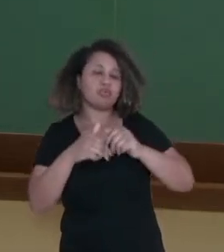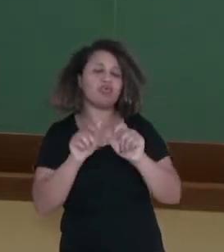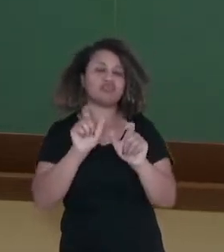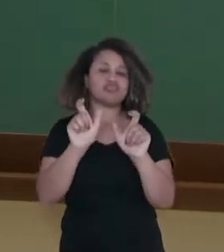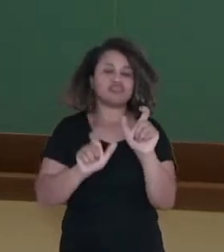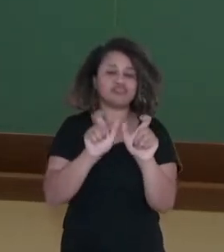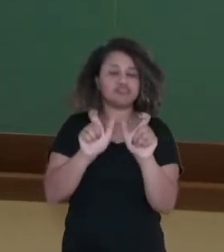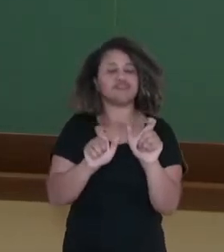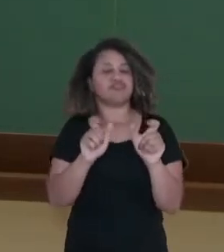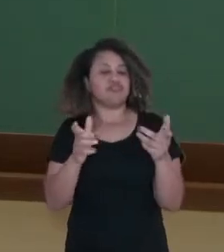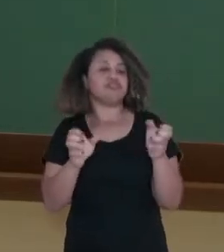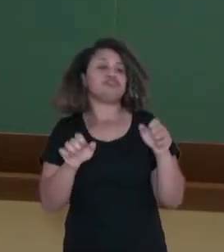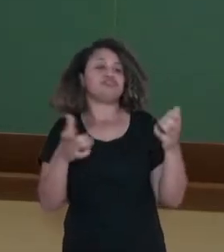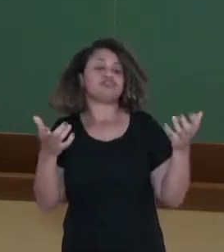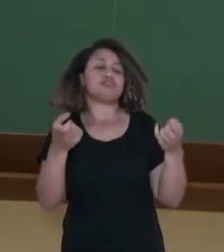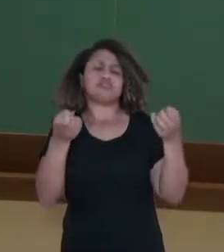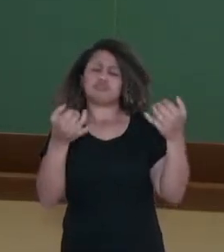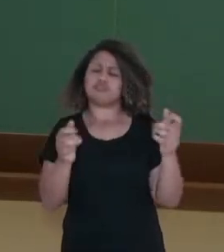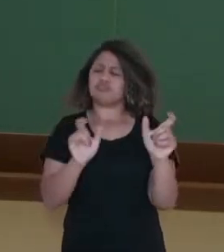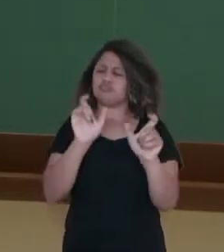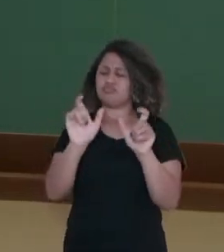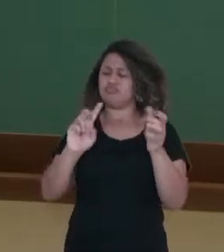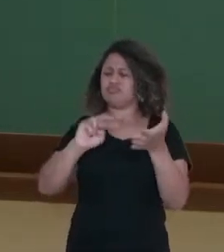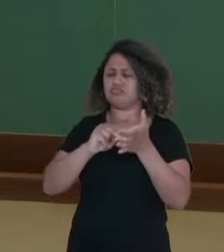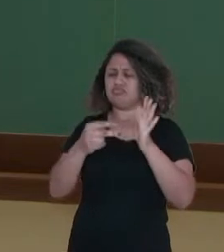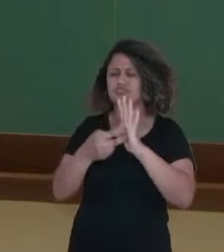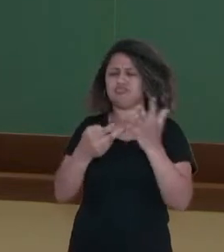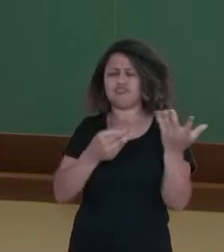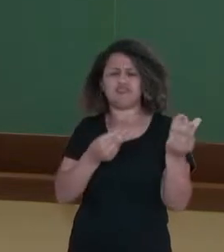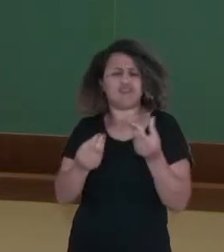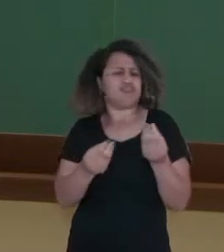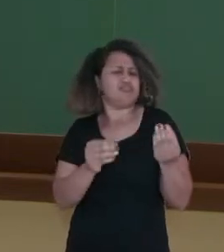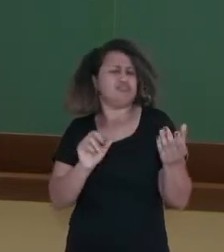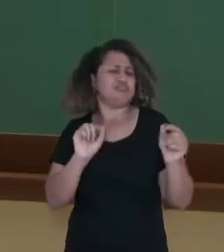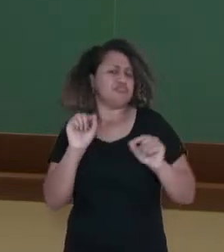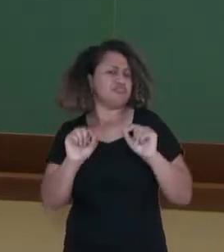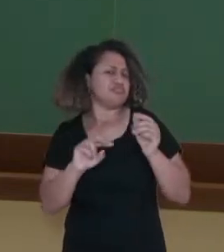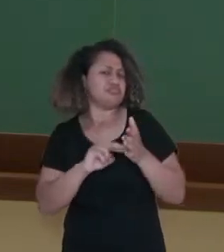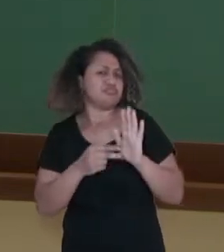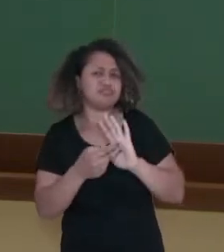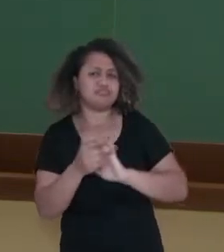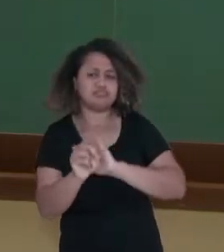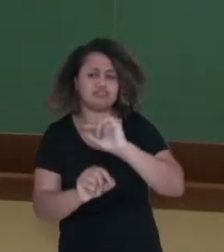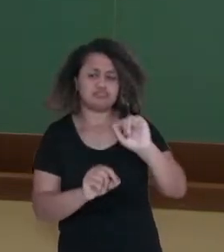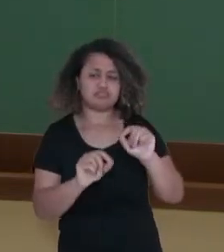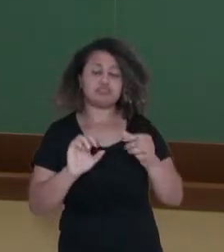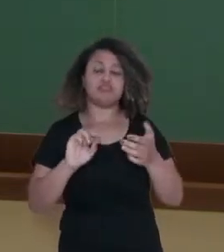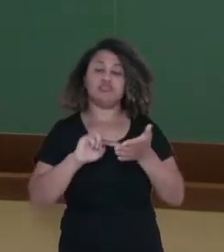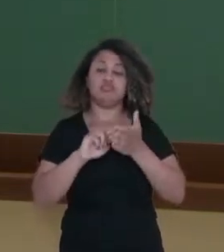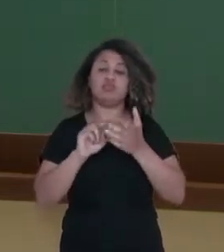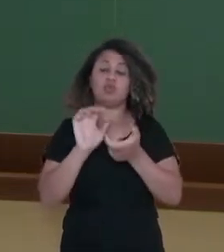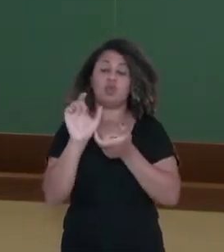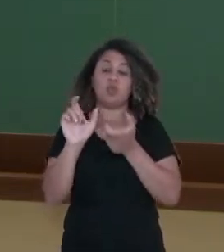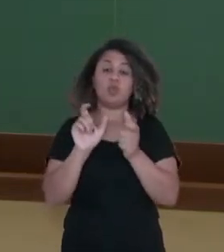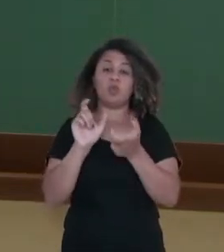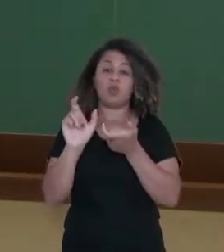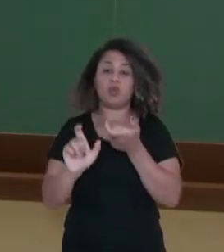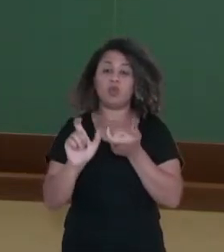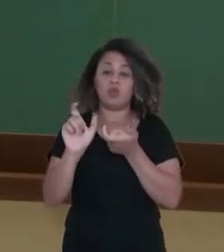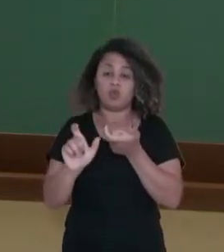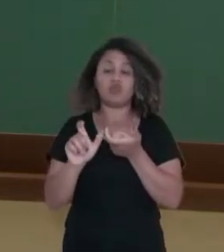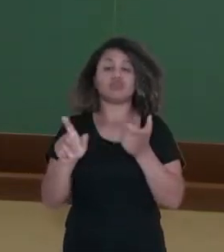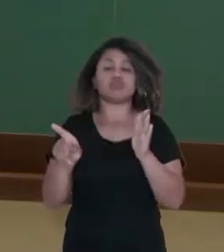morfossintáticos. Então, quando a gente fala, morfossintáticos, o que é isso, professora? Então, quando a gente fala em morfossintaxe ou morfologia na